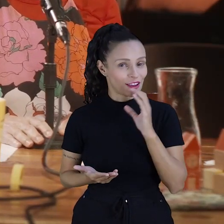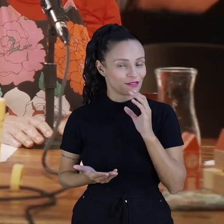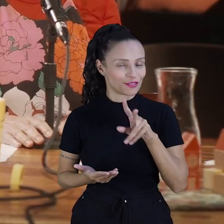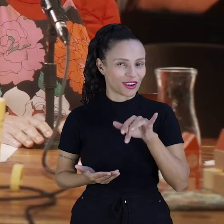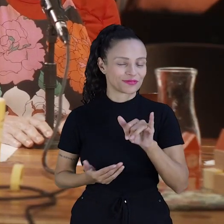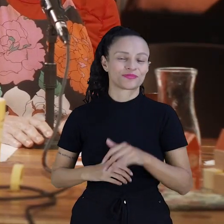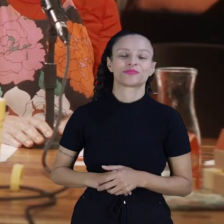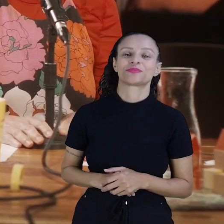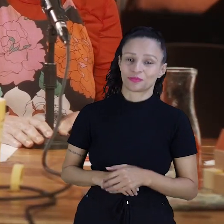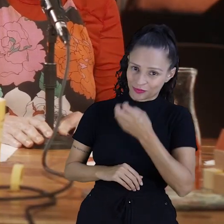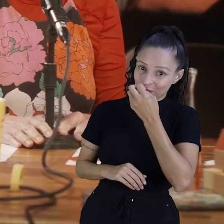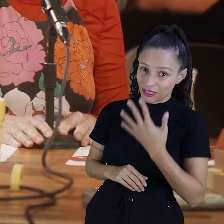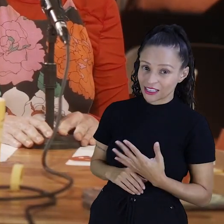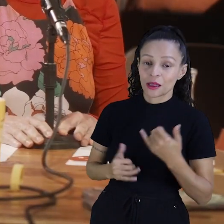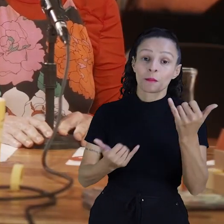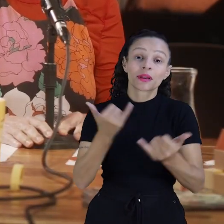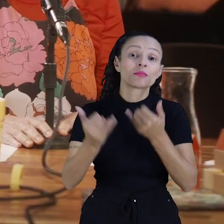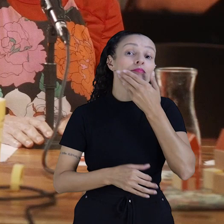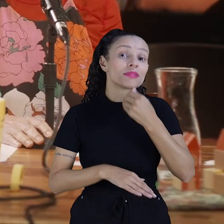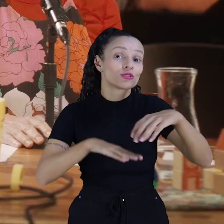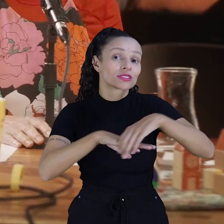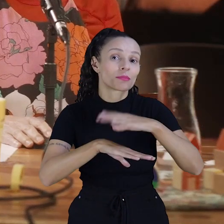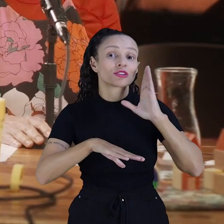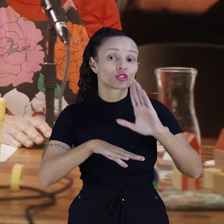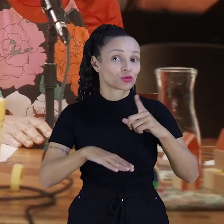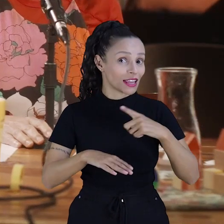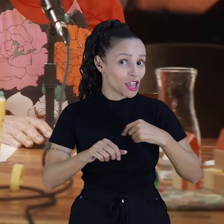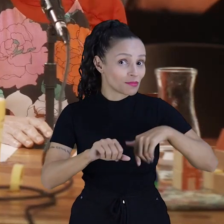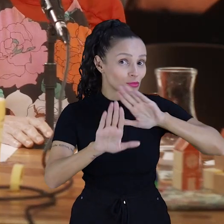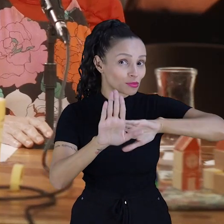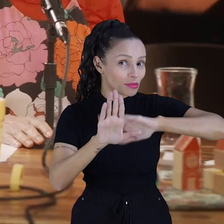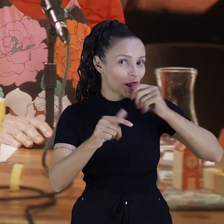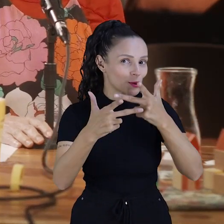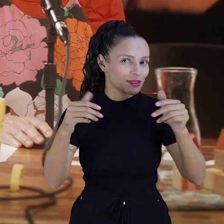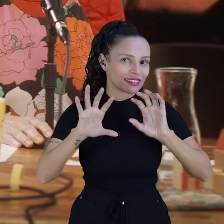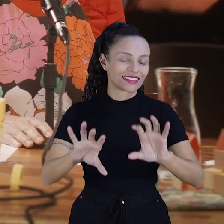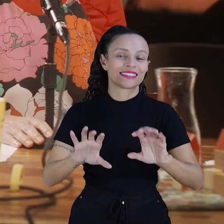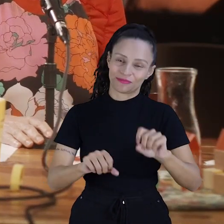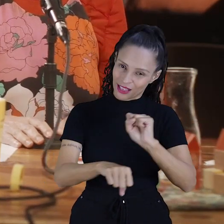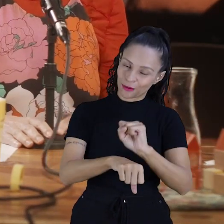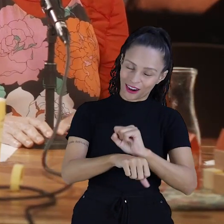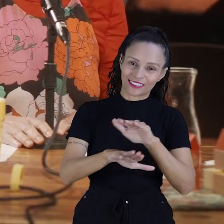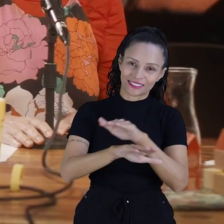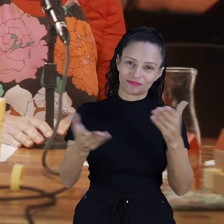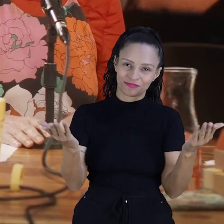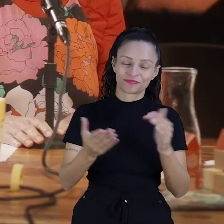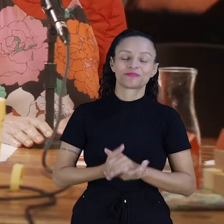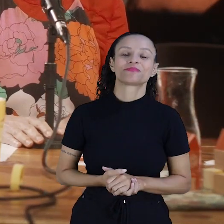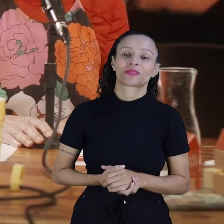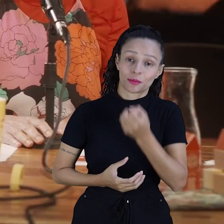em breve. Muito bem. Tem essa brincadeirinha, ó, o menino do sapato azul. Já tem uma coisa aí, né? Então,